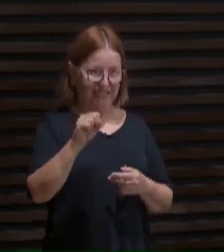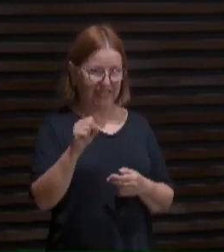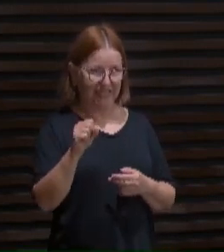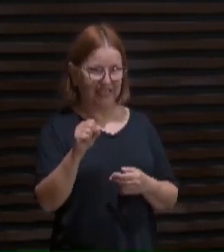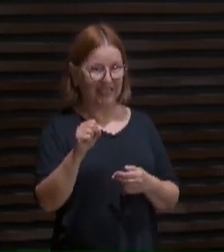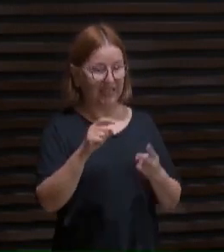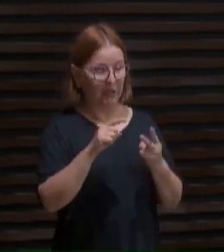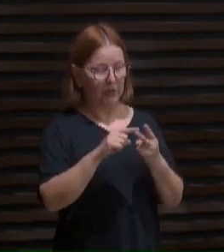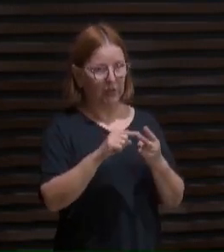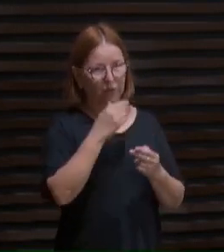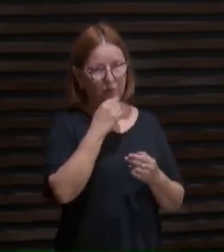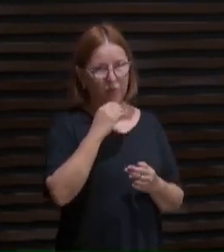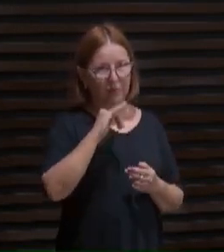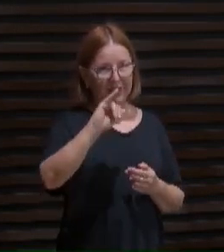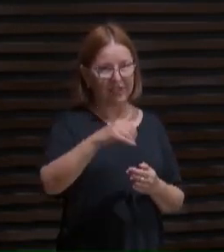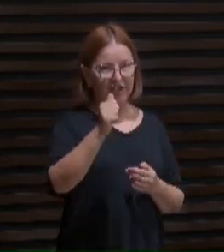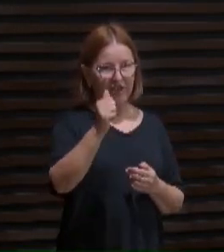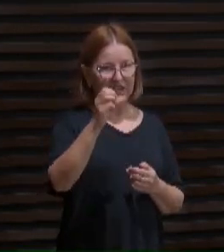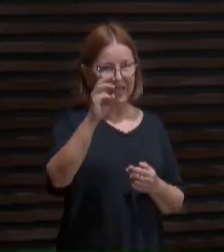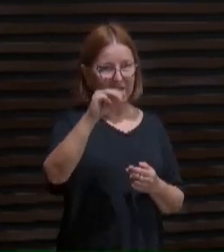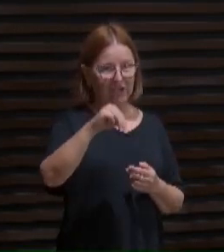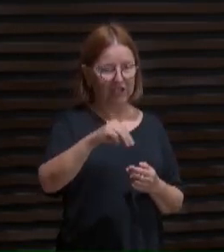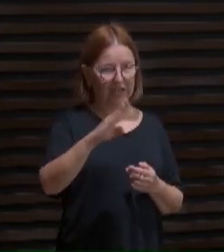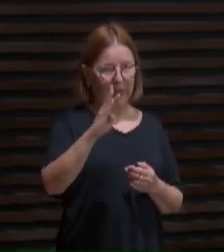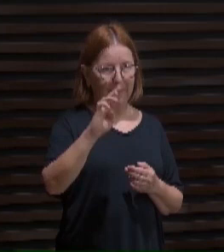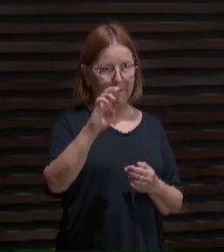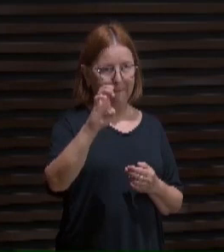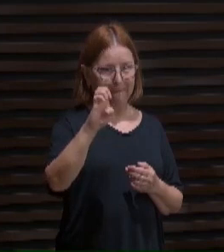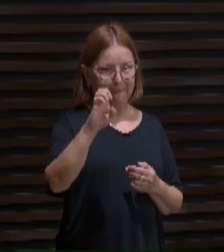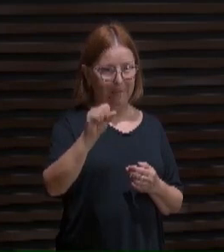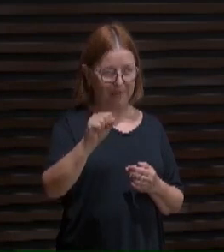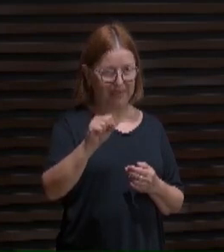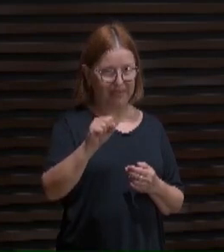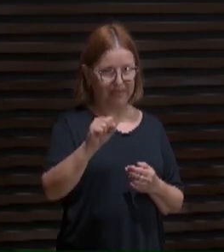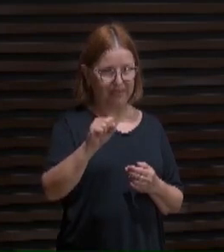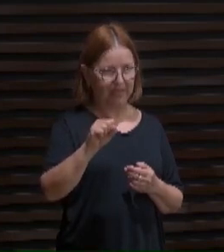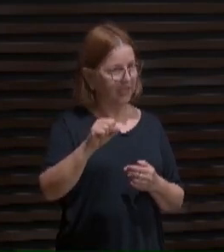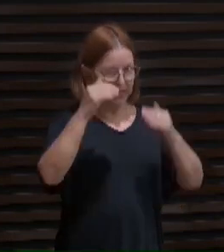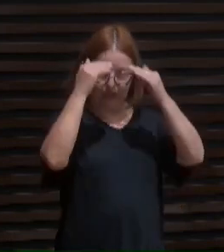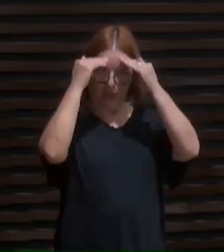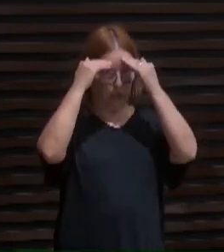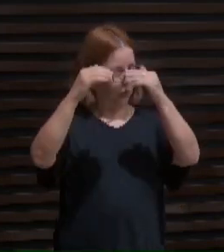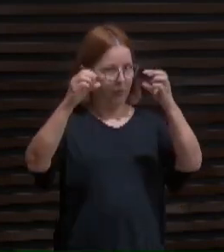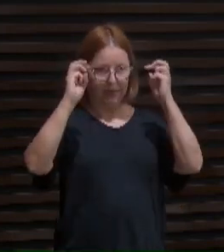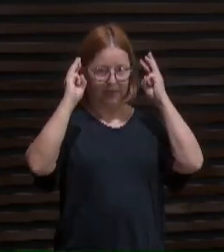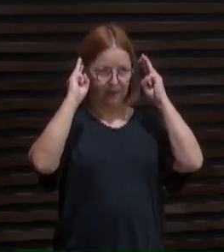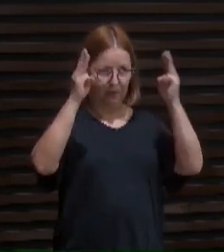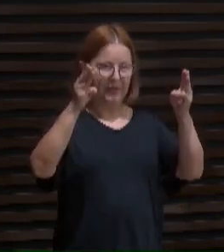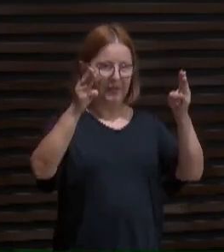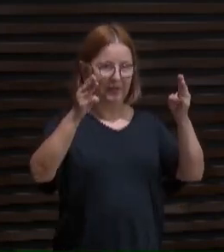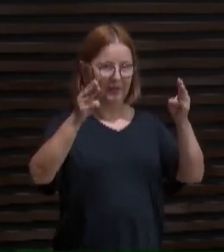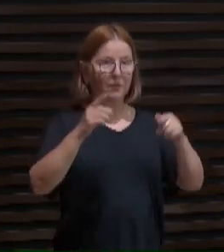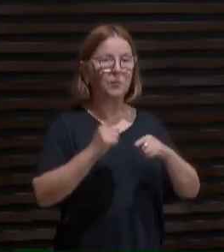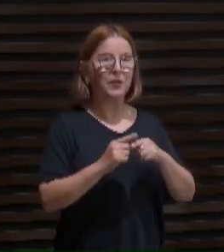Moisés, que fazem parte dessa cultura, a cultura da serpente, que